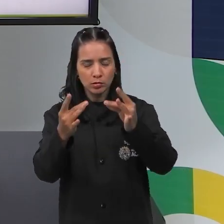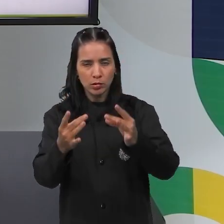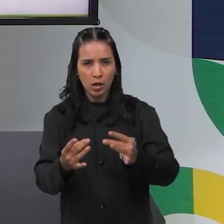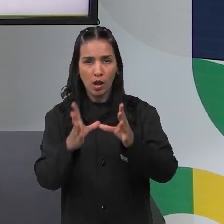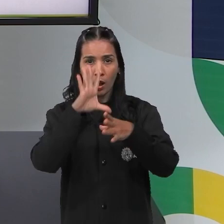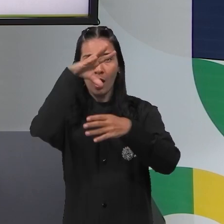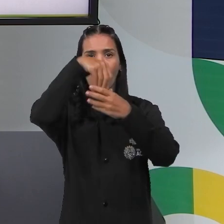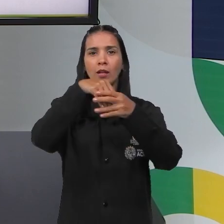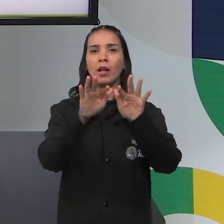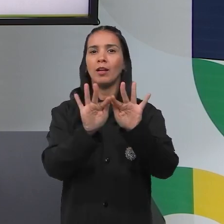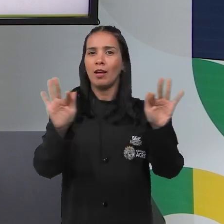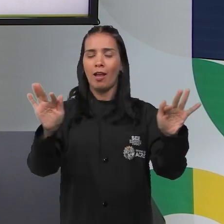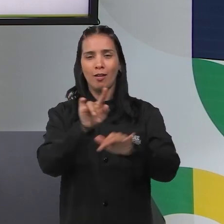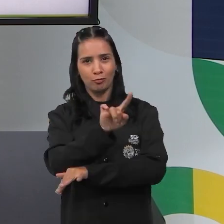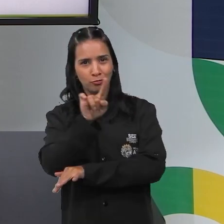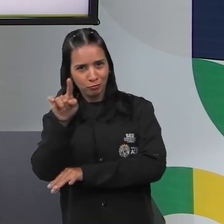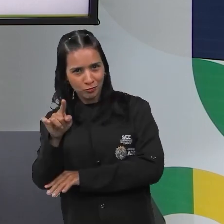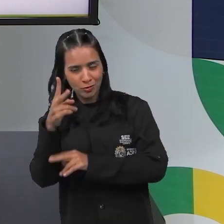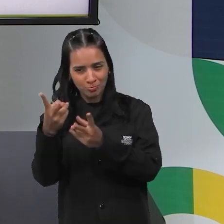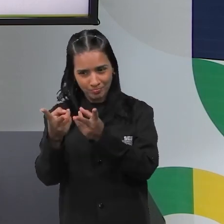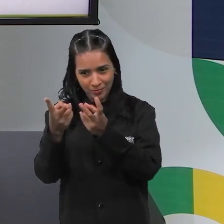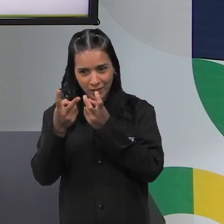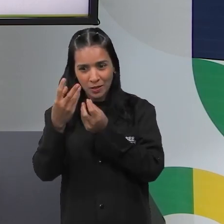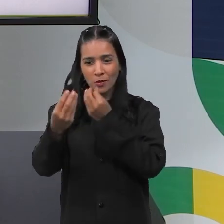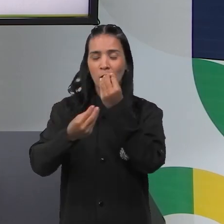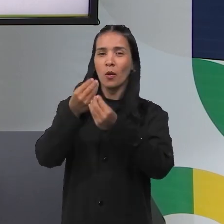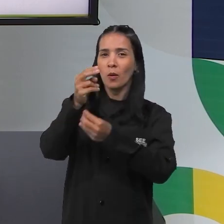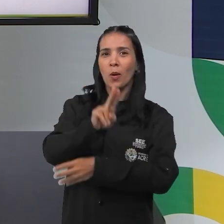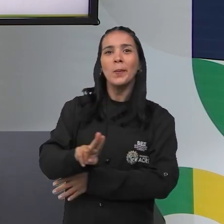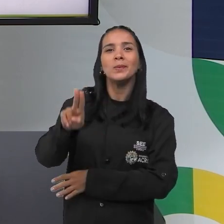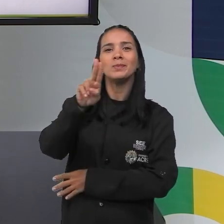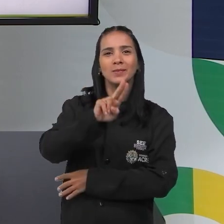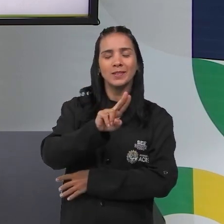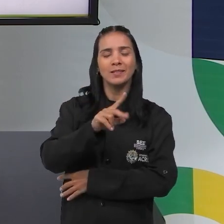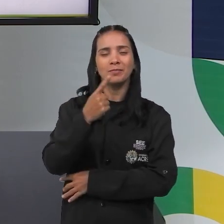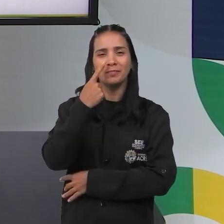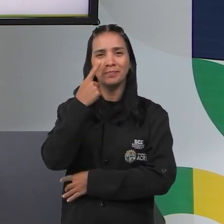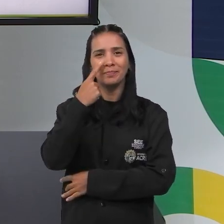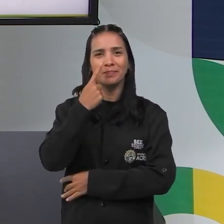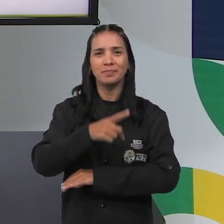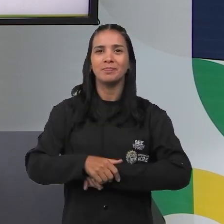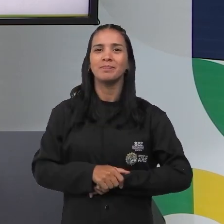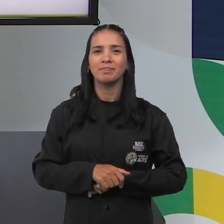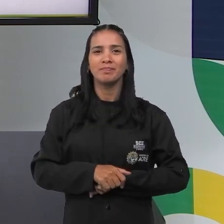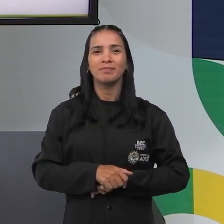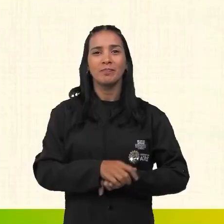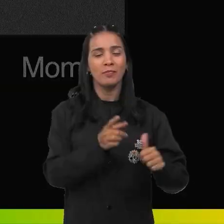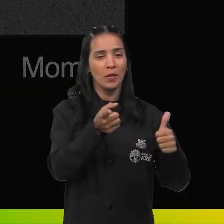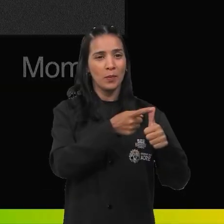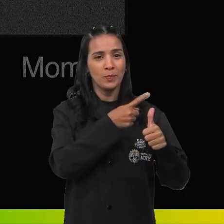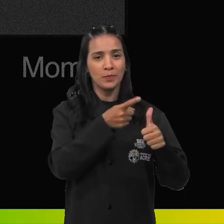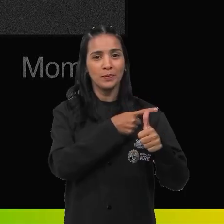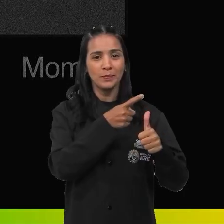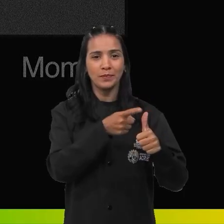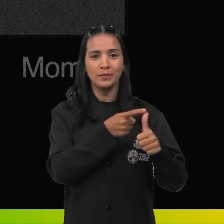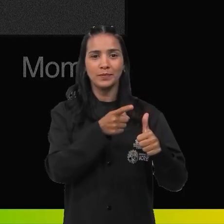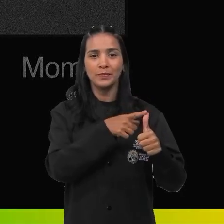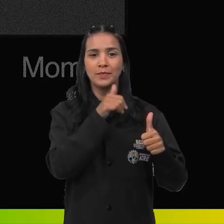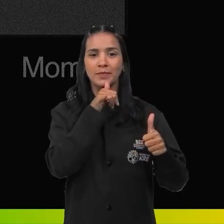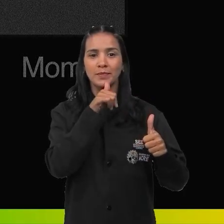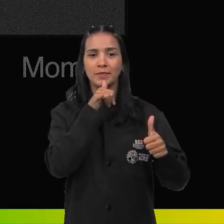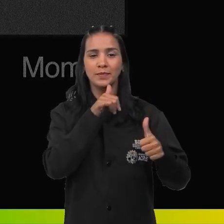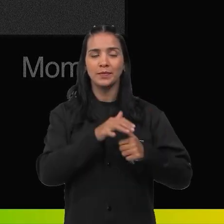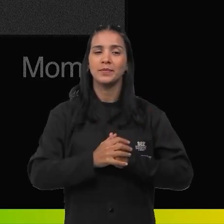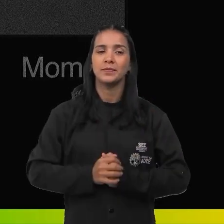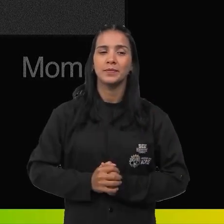vocês vão ver como que essas W8 words funcionam, tudo bem? Vamos ao primeiro exemplo.